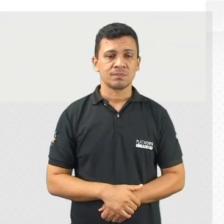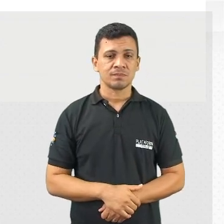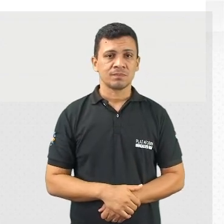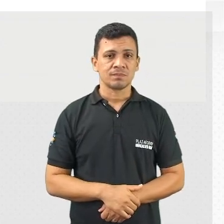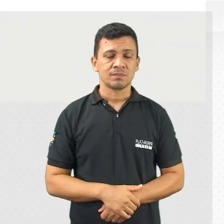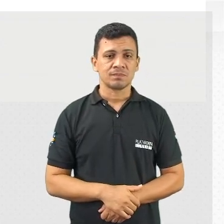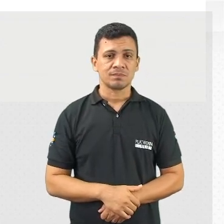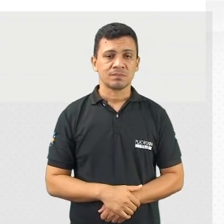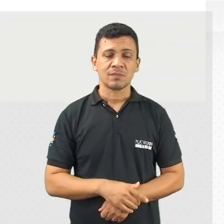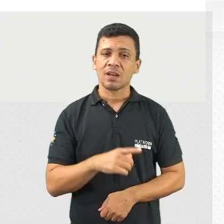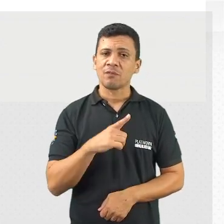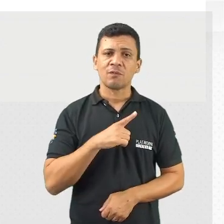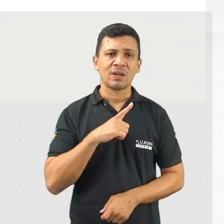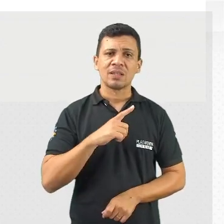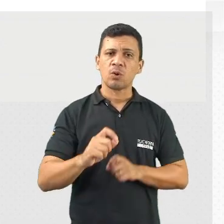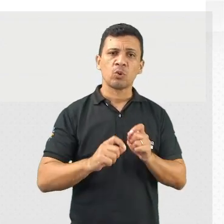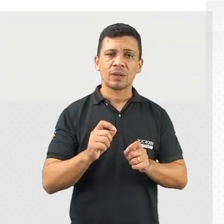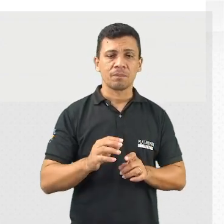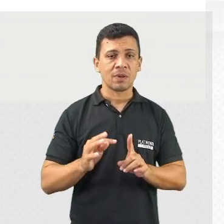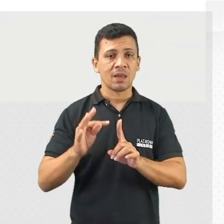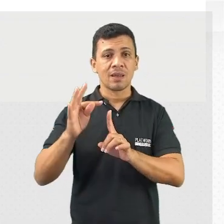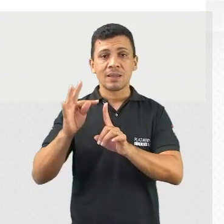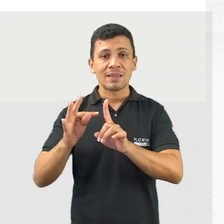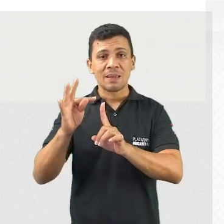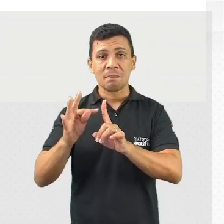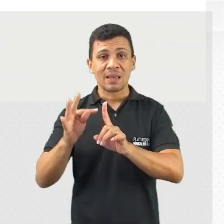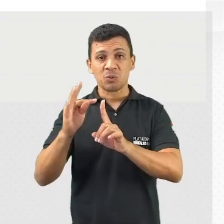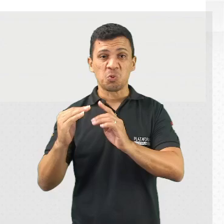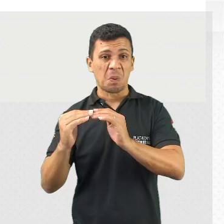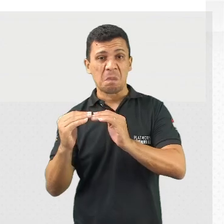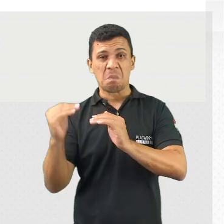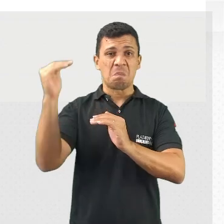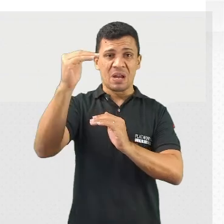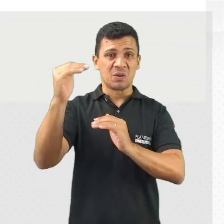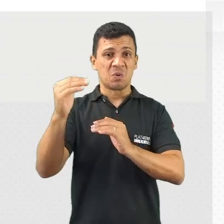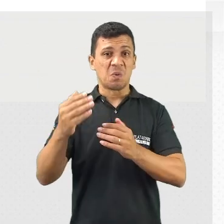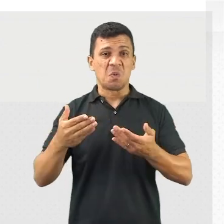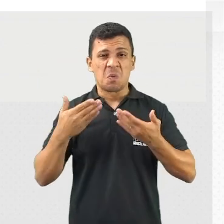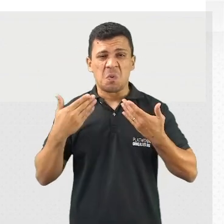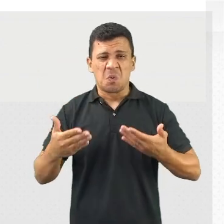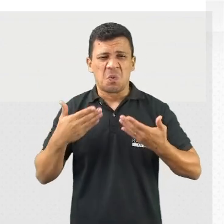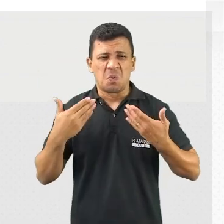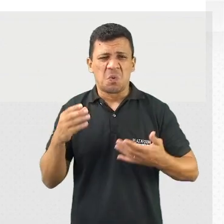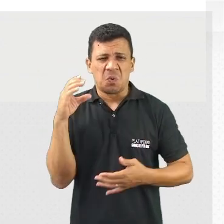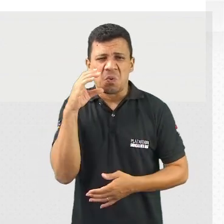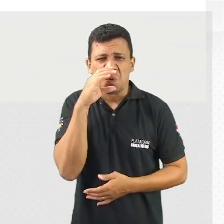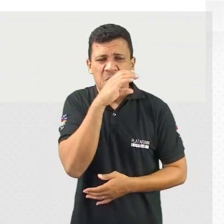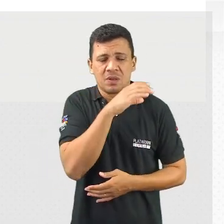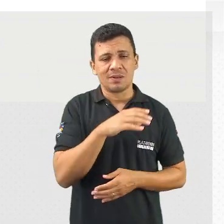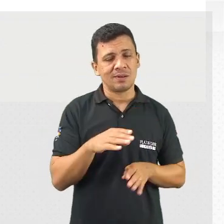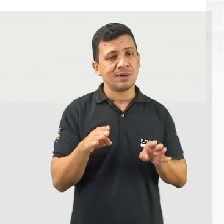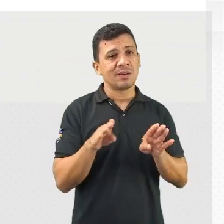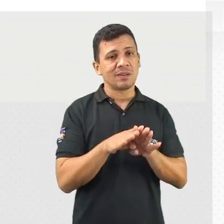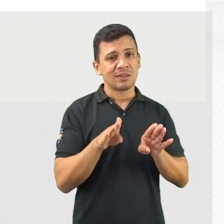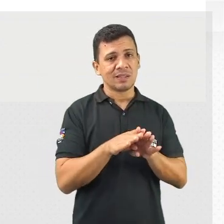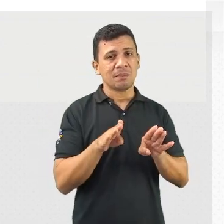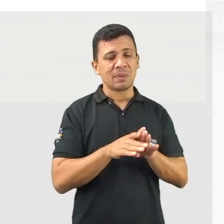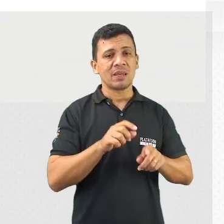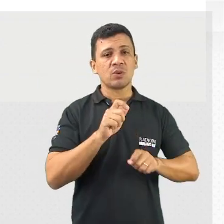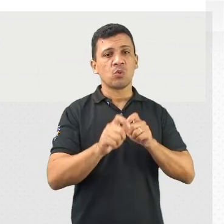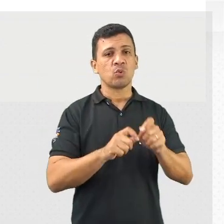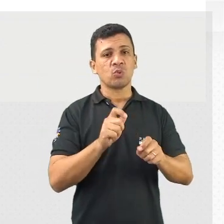Tá? Maiores serão as temperaturas e, consequentemente, também maior